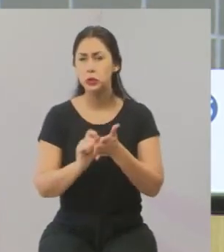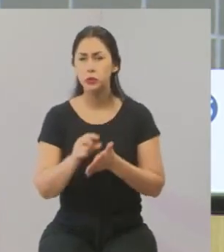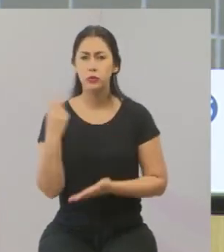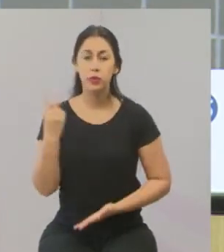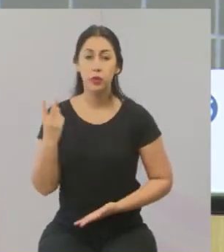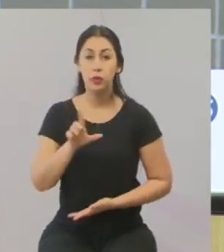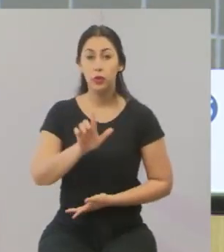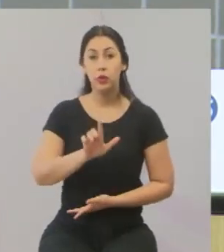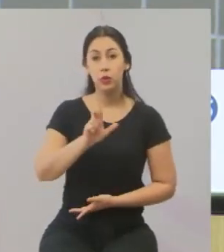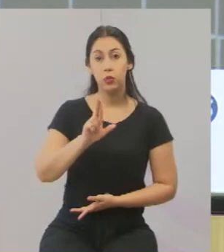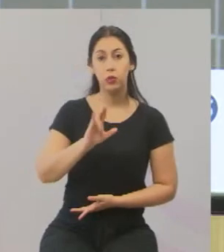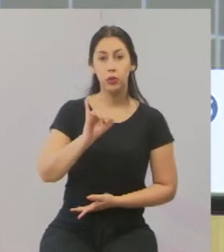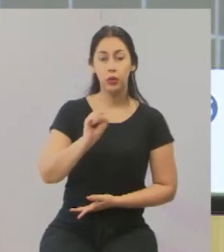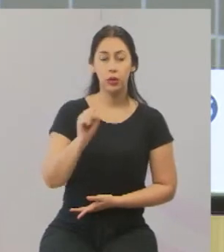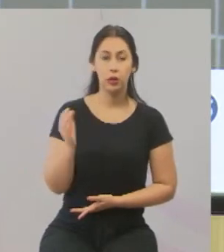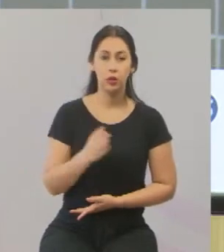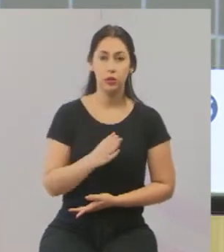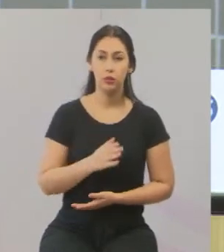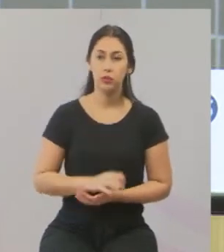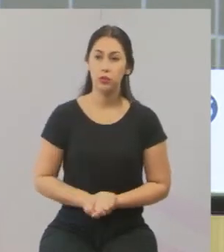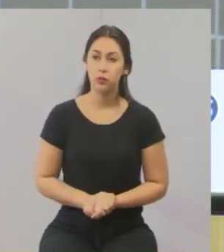vereador Luiz Flávio.